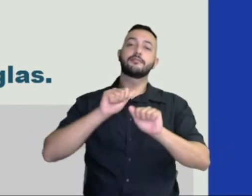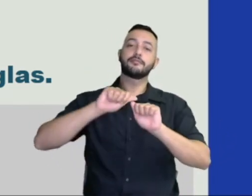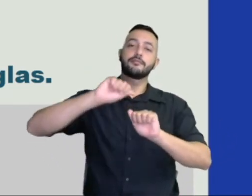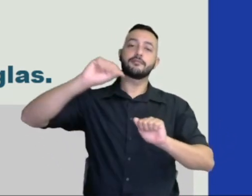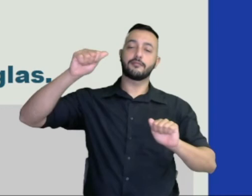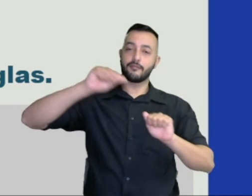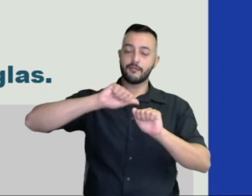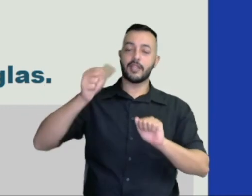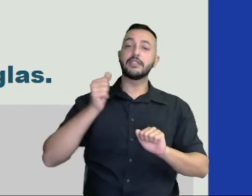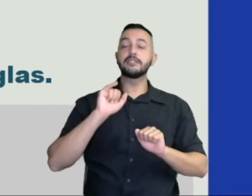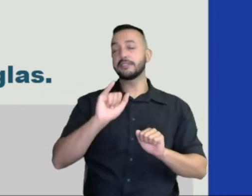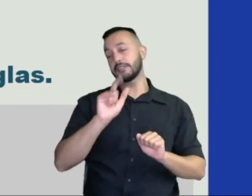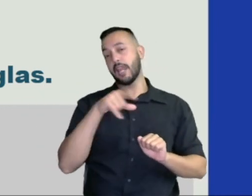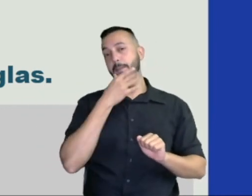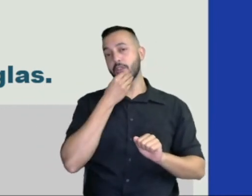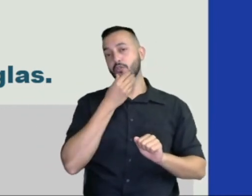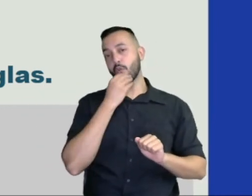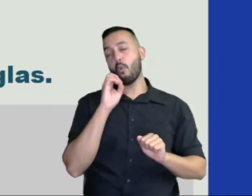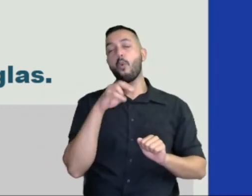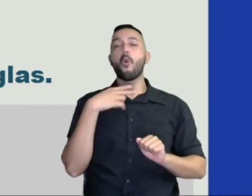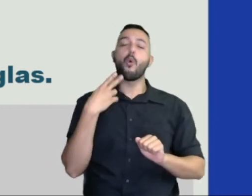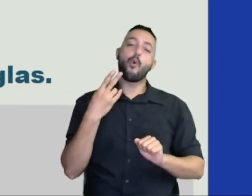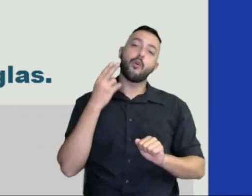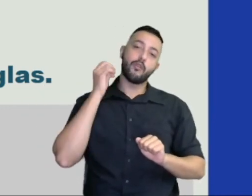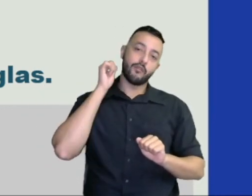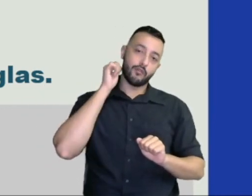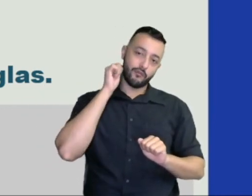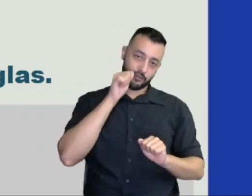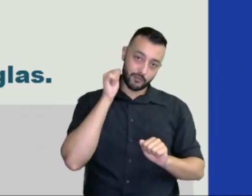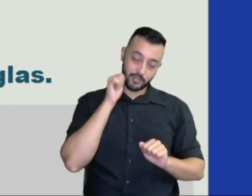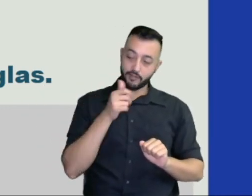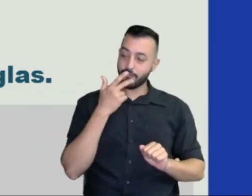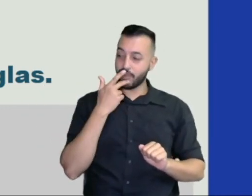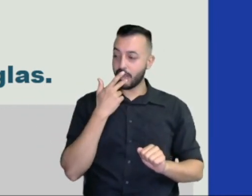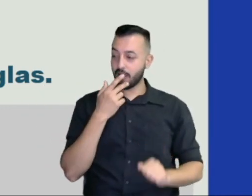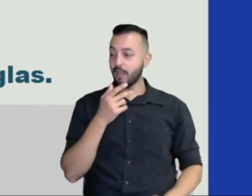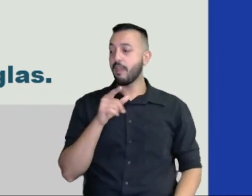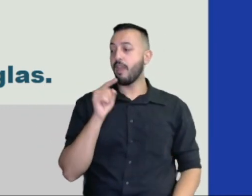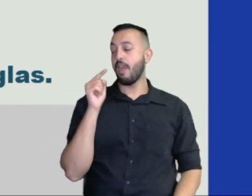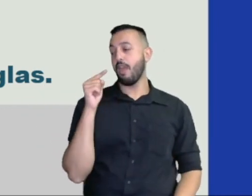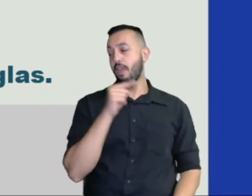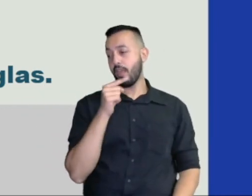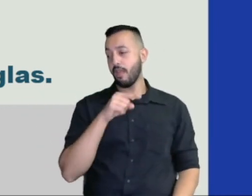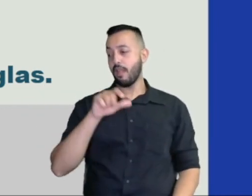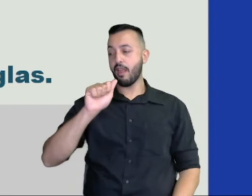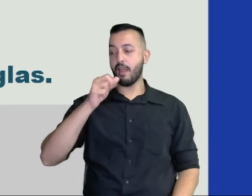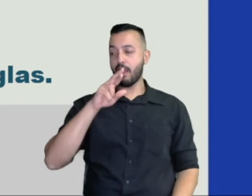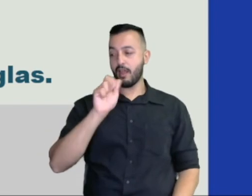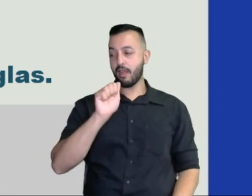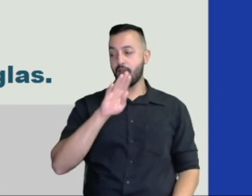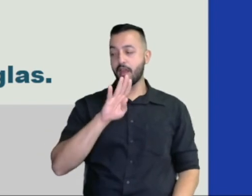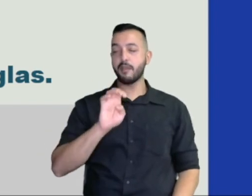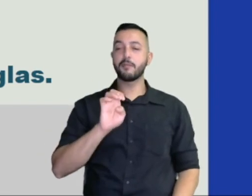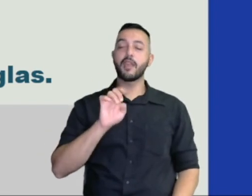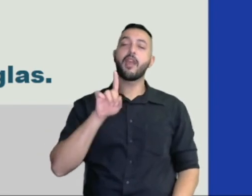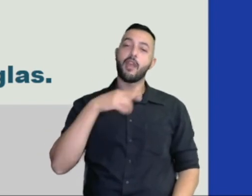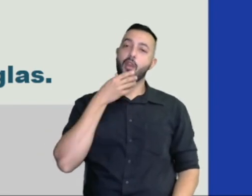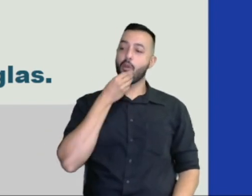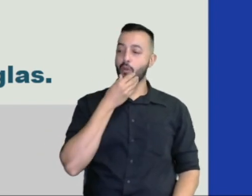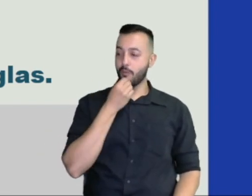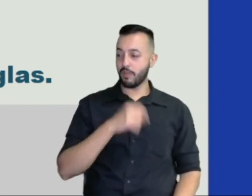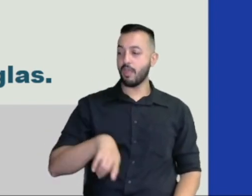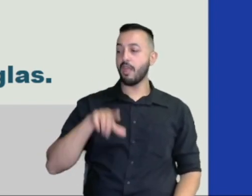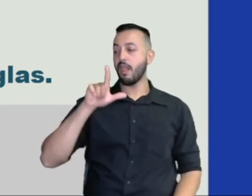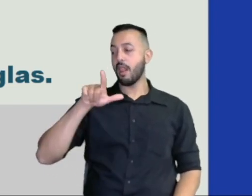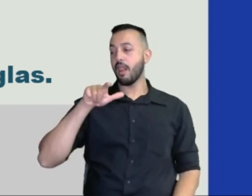Se é masculino ou feminino. Se eu digo el árabe, eu estou falando de um árabe homem. La árabe, eu